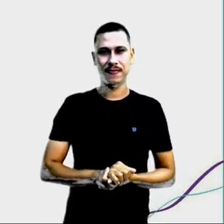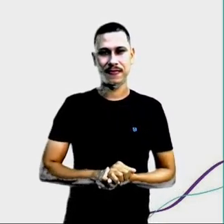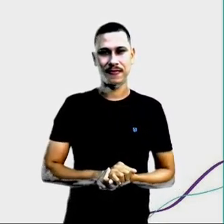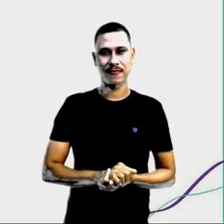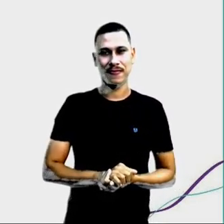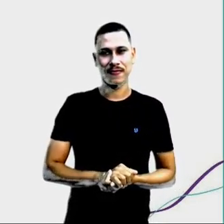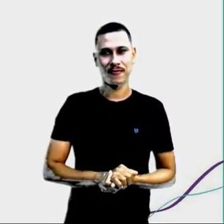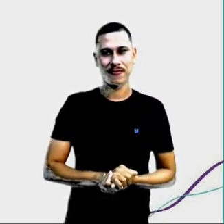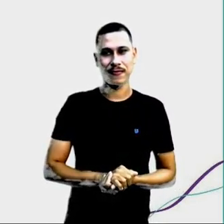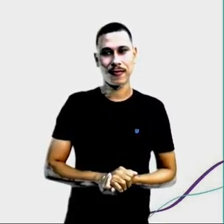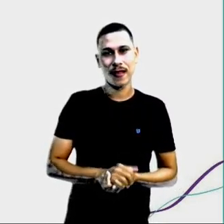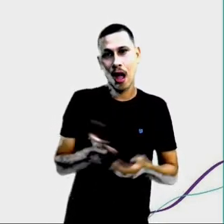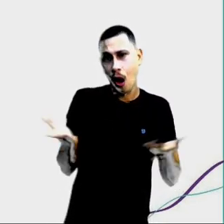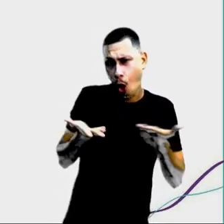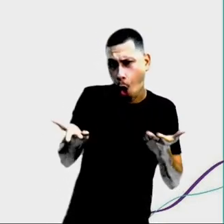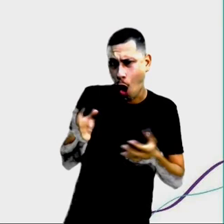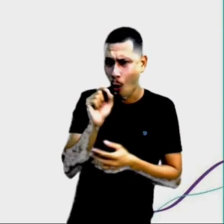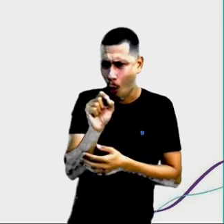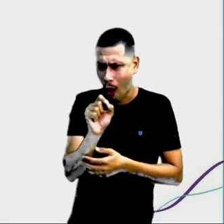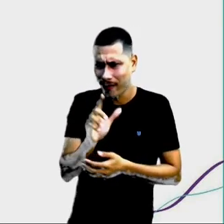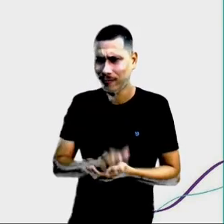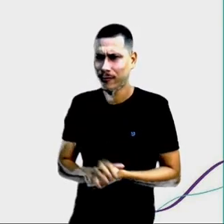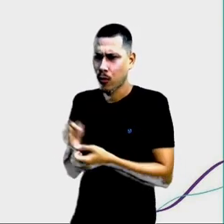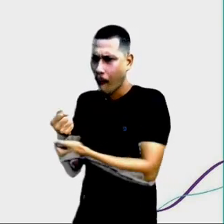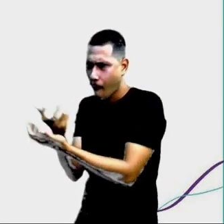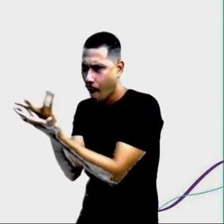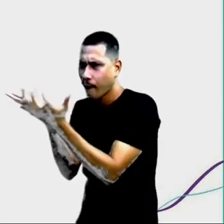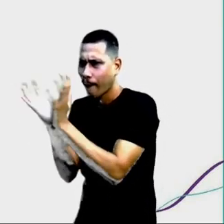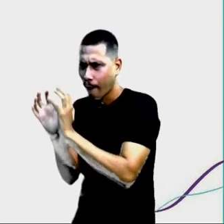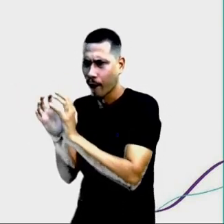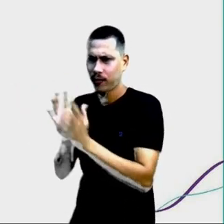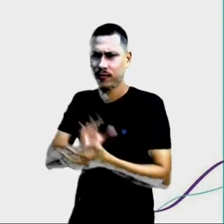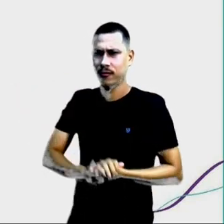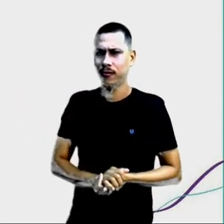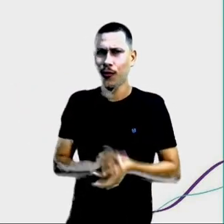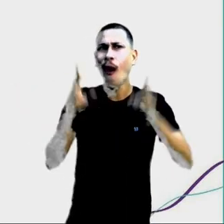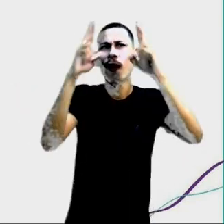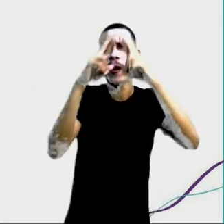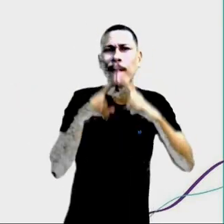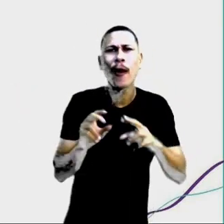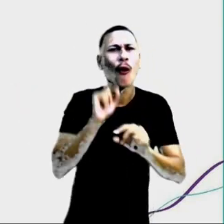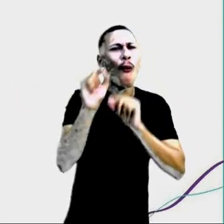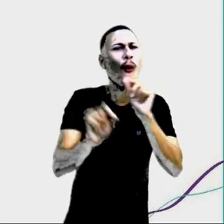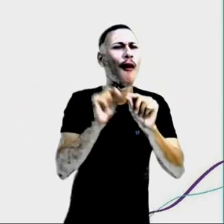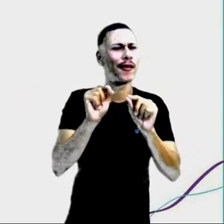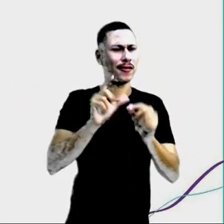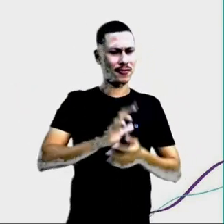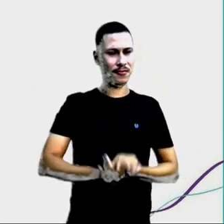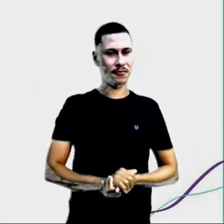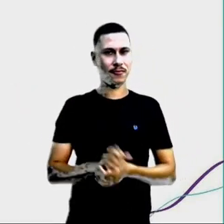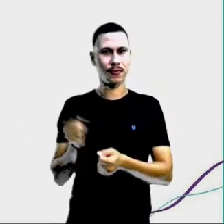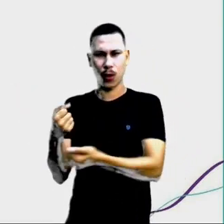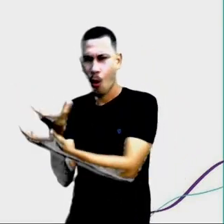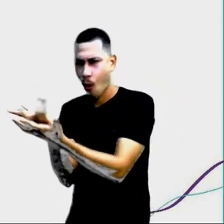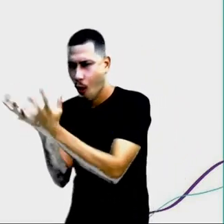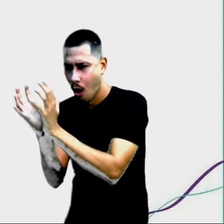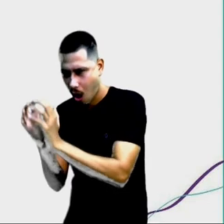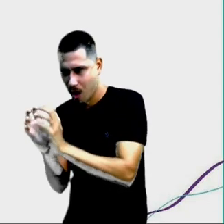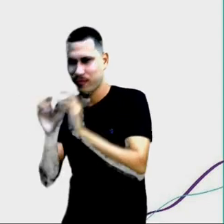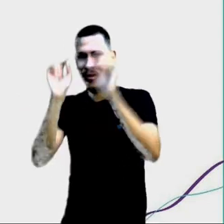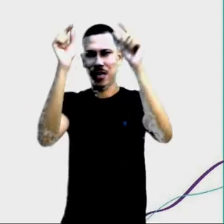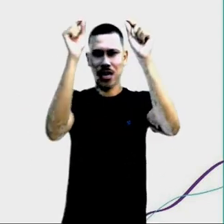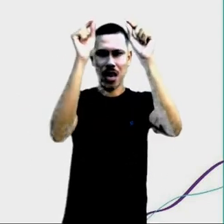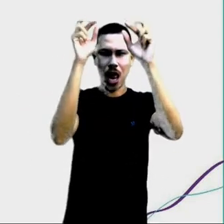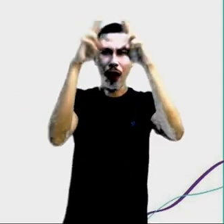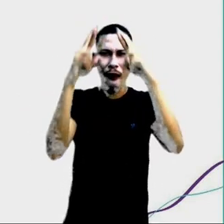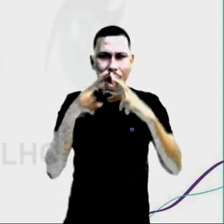E agora temos um repolho. O que será que rima com repolho? O repolho rima